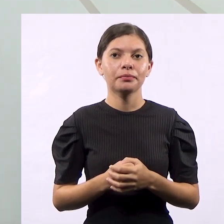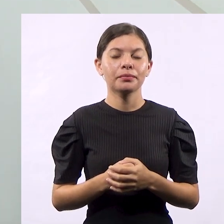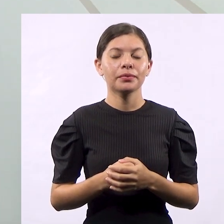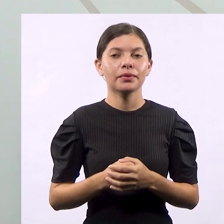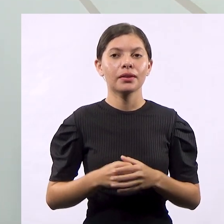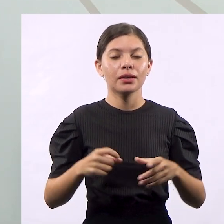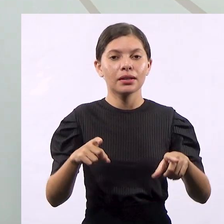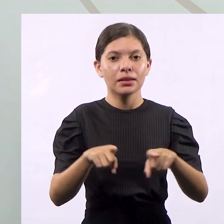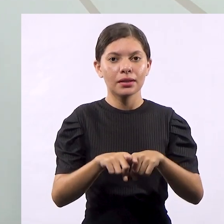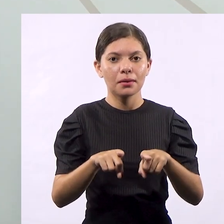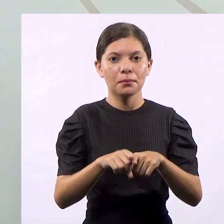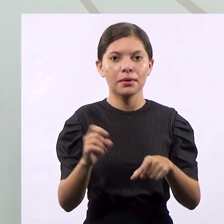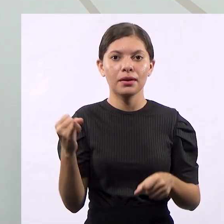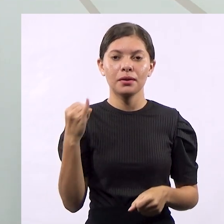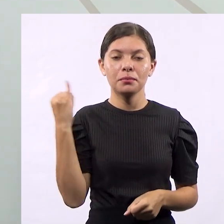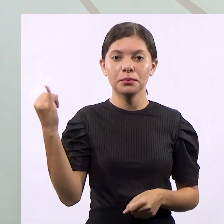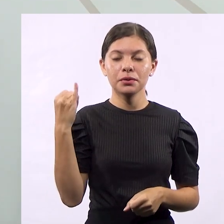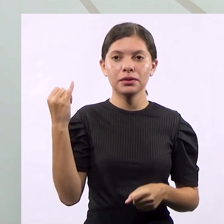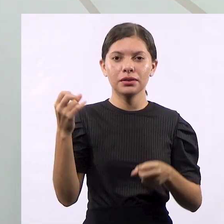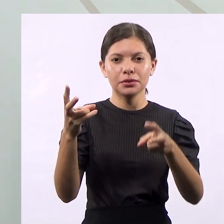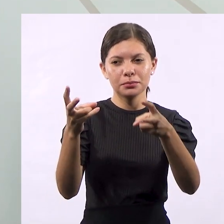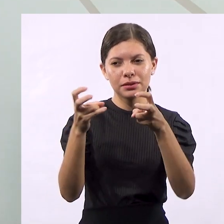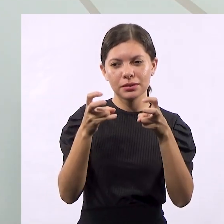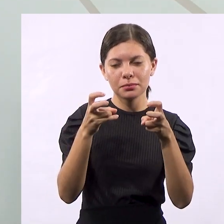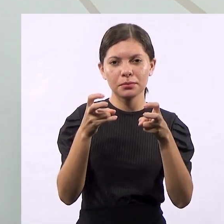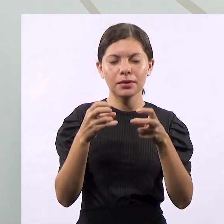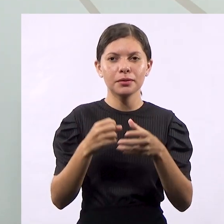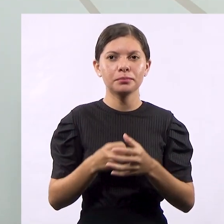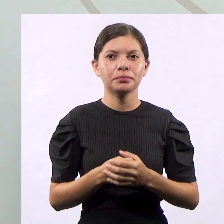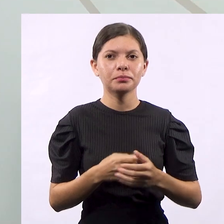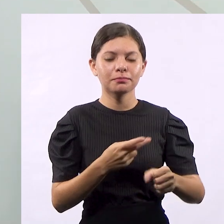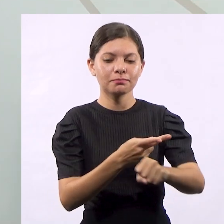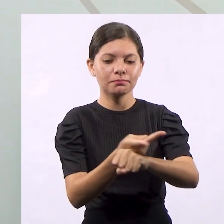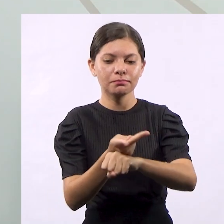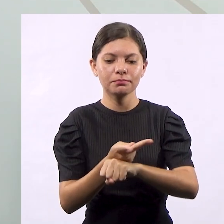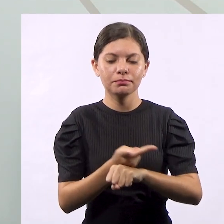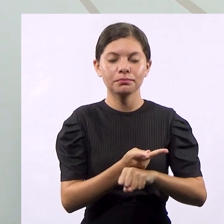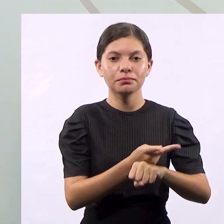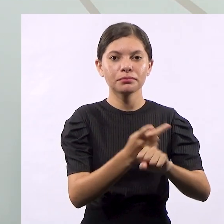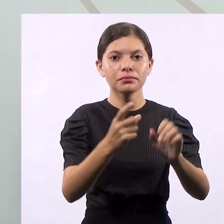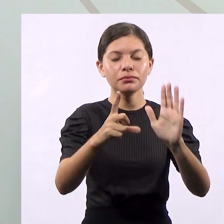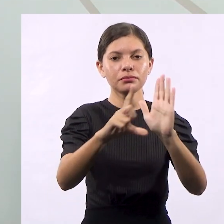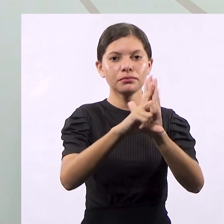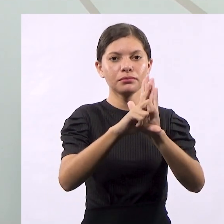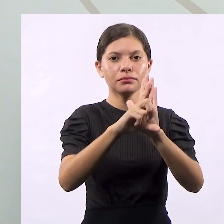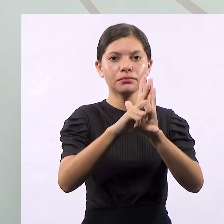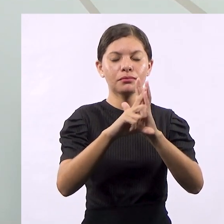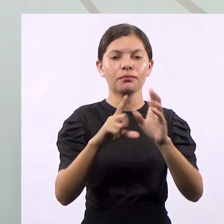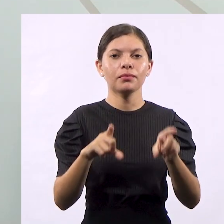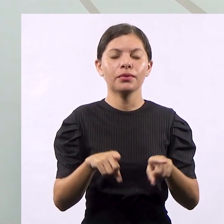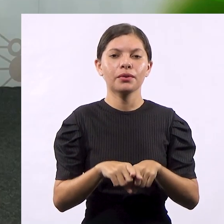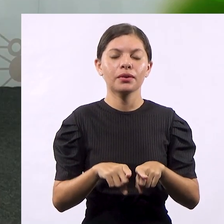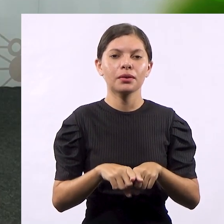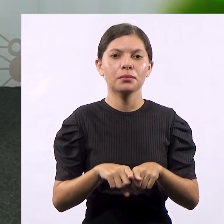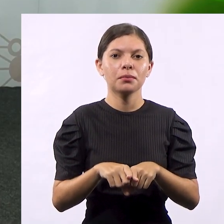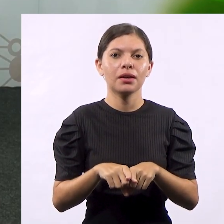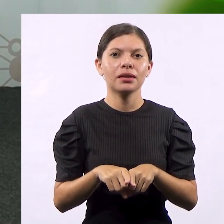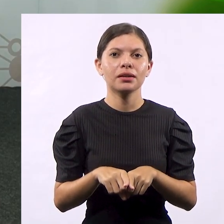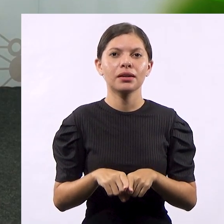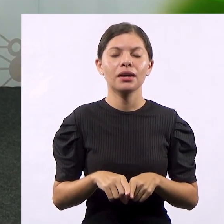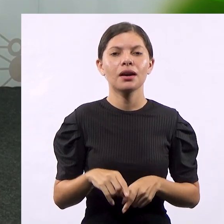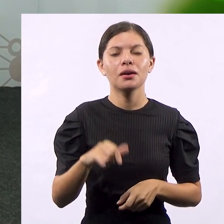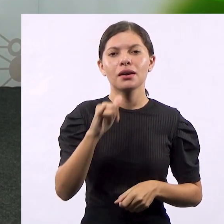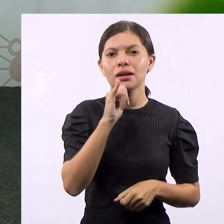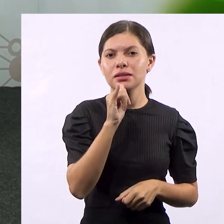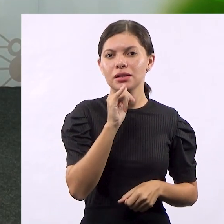que nesse momento dessa busca, nesse mapeamento dessas leis, entram em questão assim, você geralmente vai dizer, não, vou